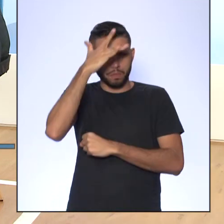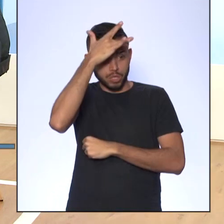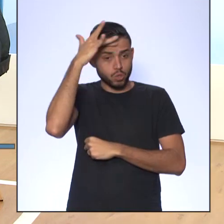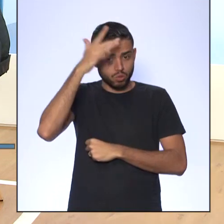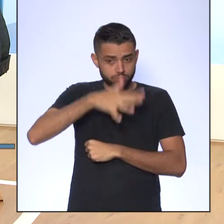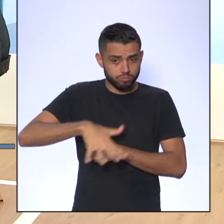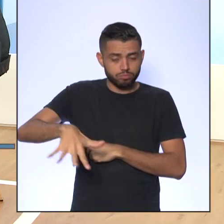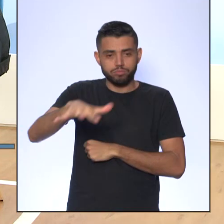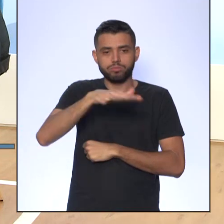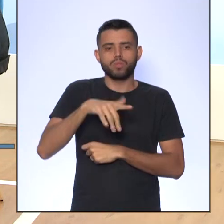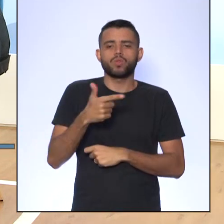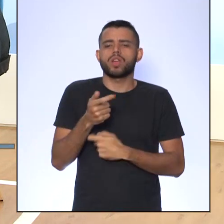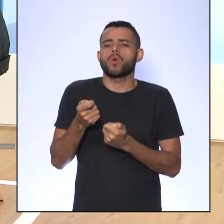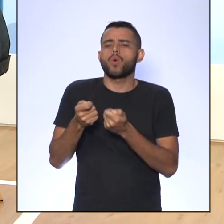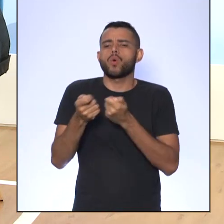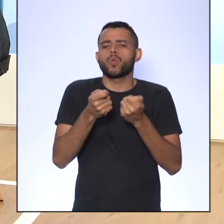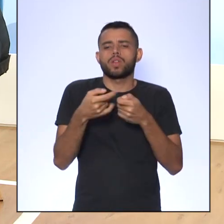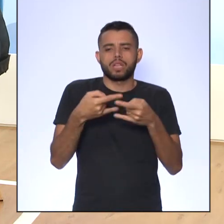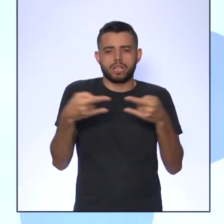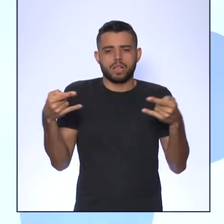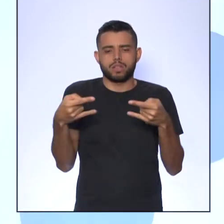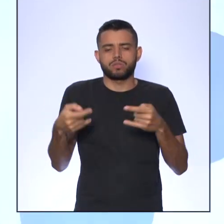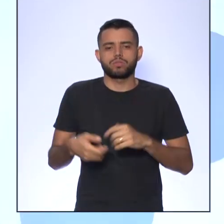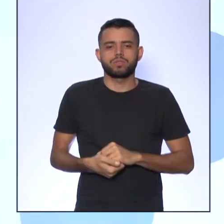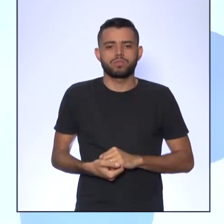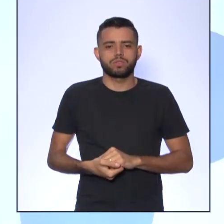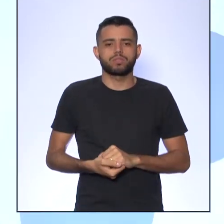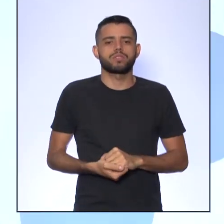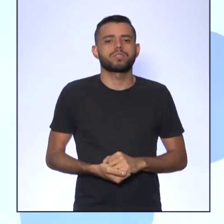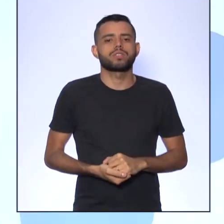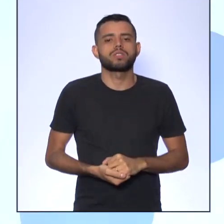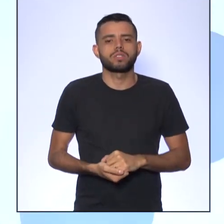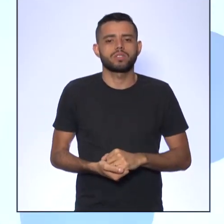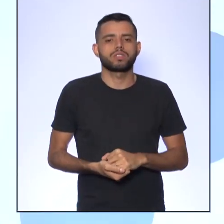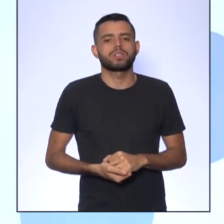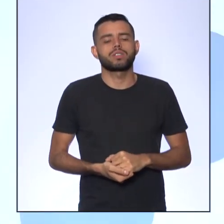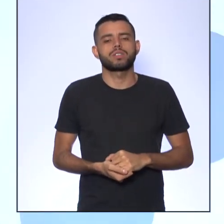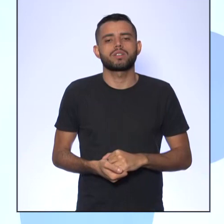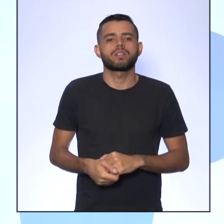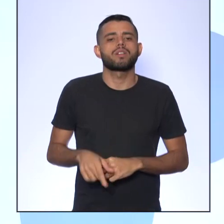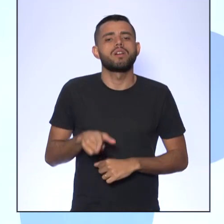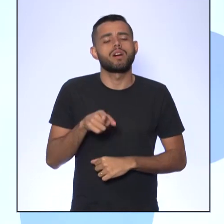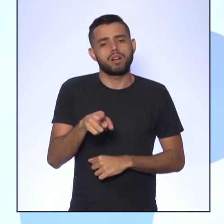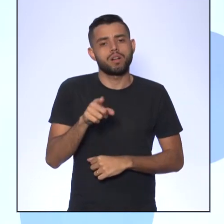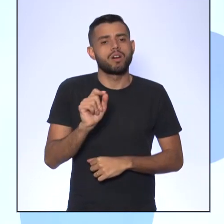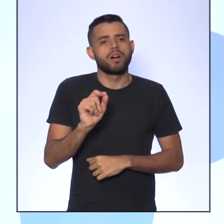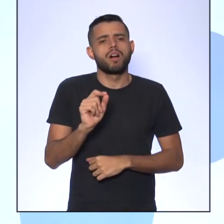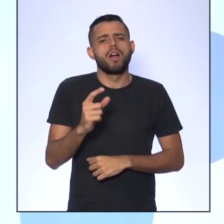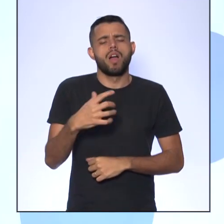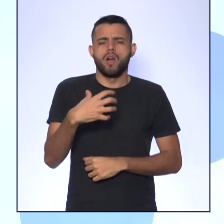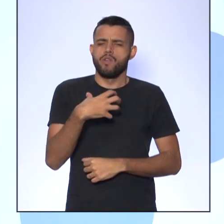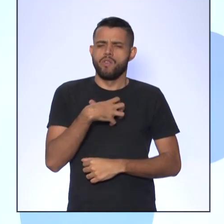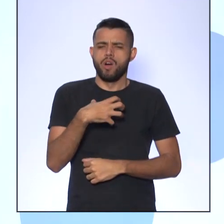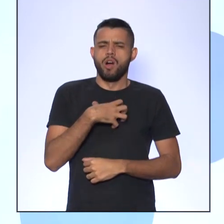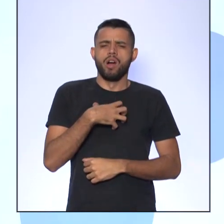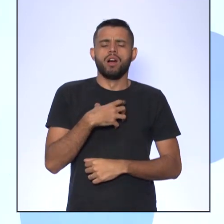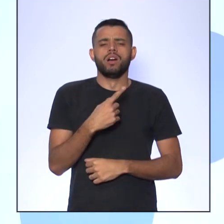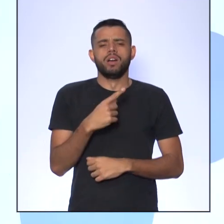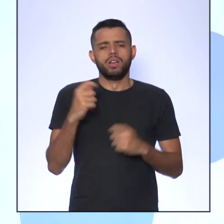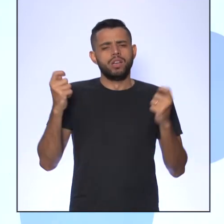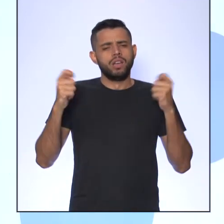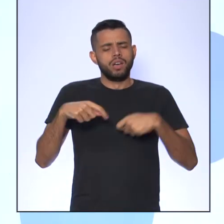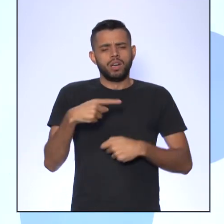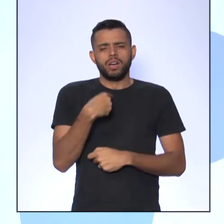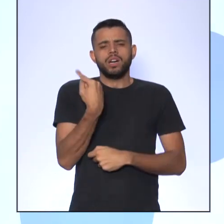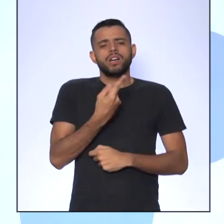de ingressos, né? Entendi. Então, essa é uma das formas, né? É um dos momentos que a gente pode encontrar